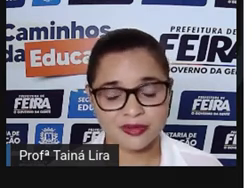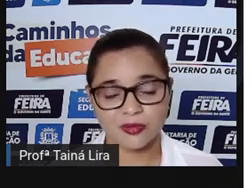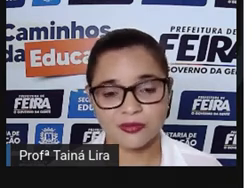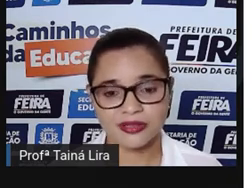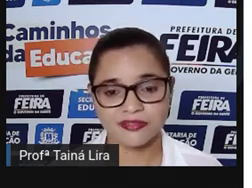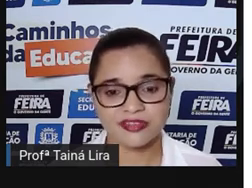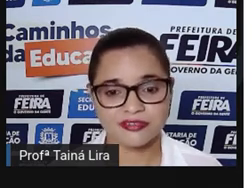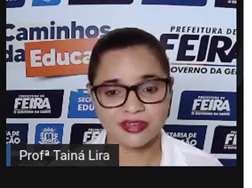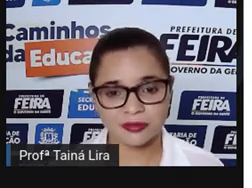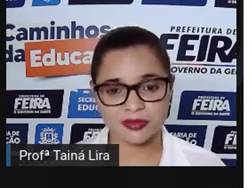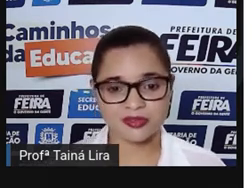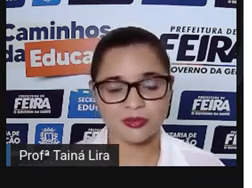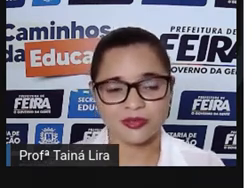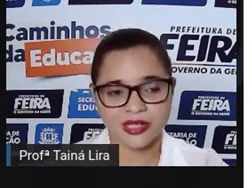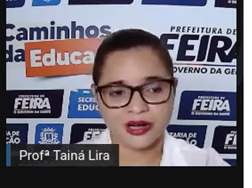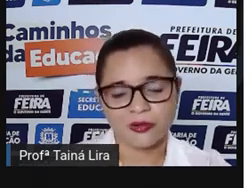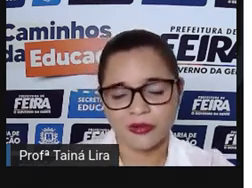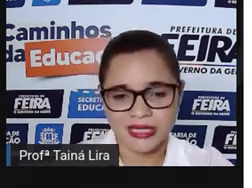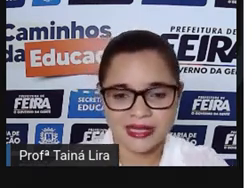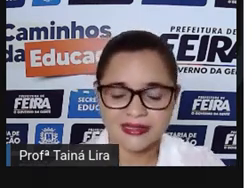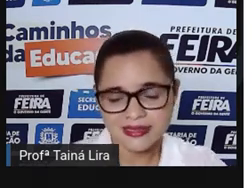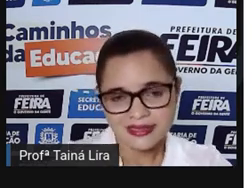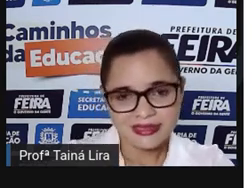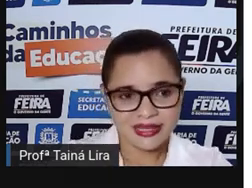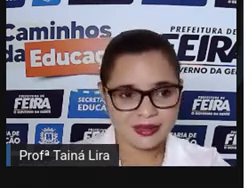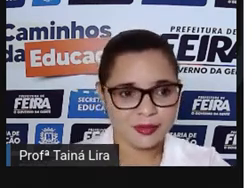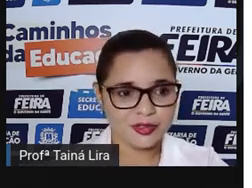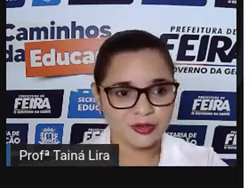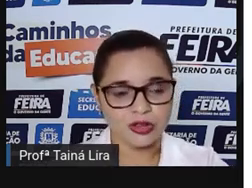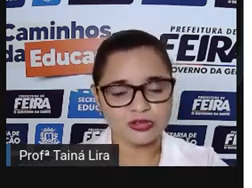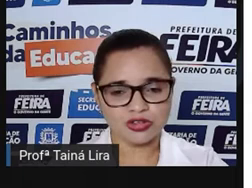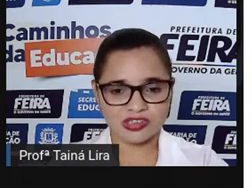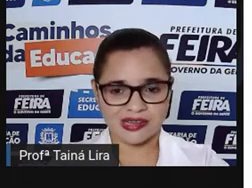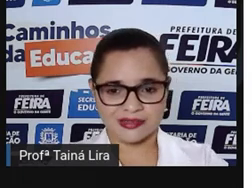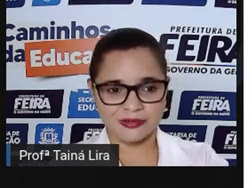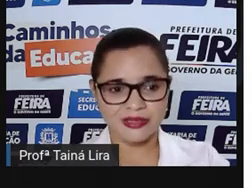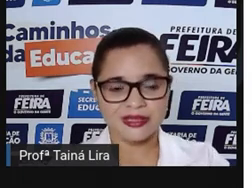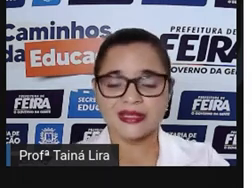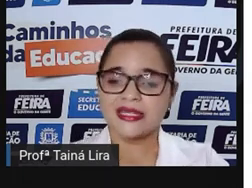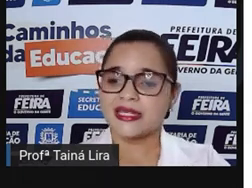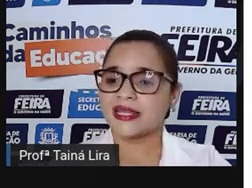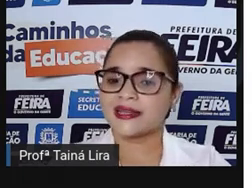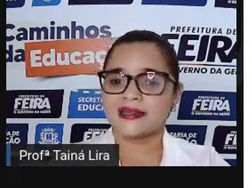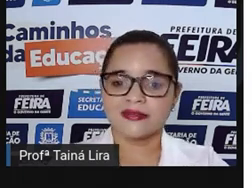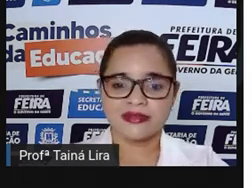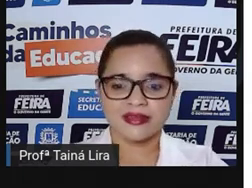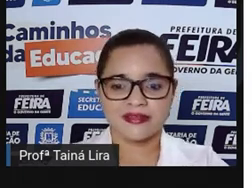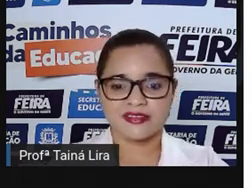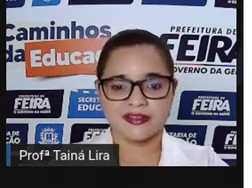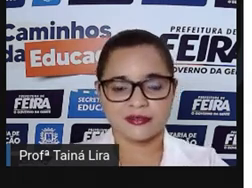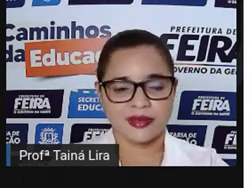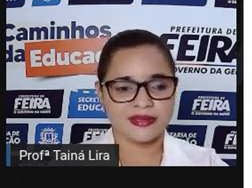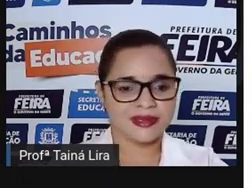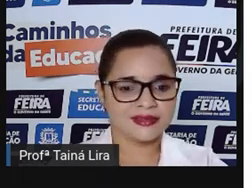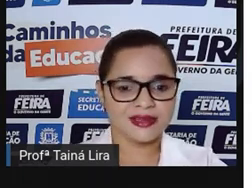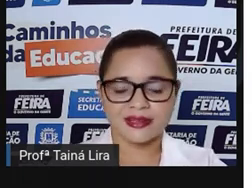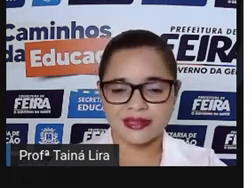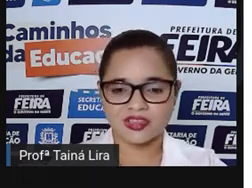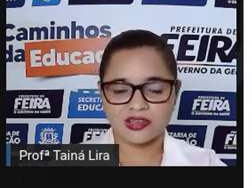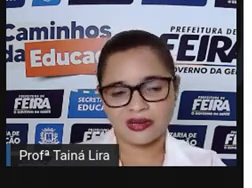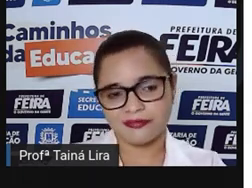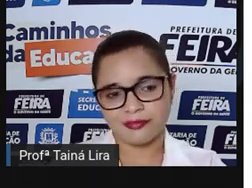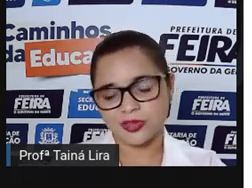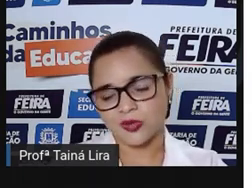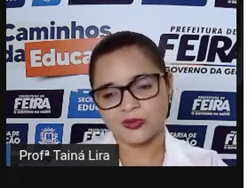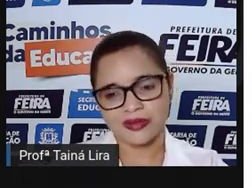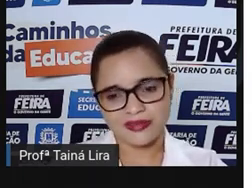WhatsApp. Então, como é que você faria para se comunicar com ela? Ela mora em outro estado e ela não tem acesso aí à